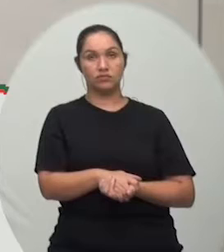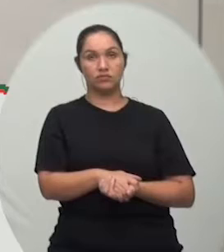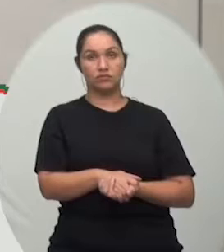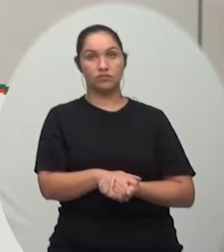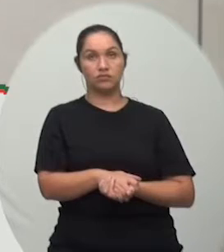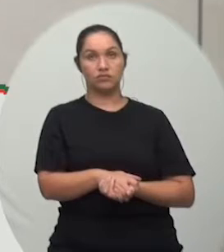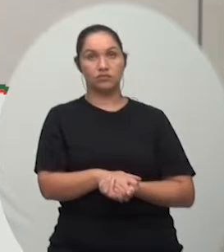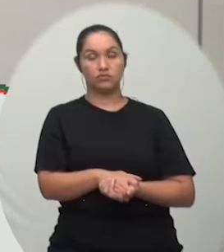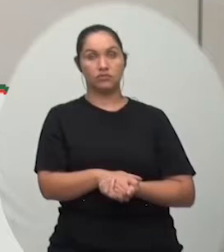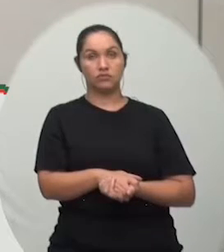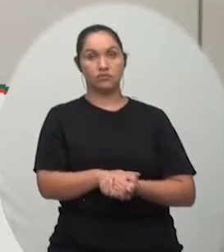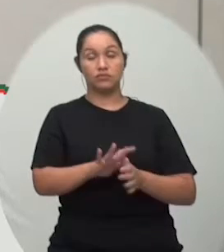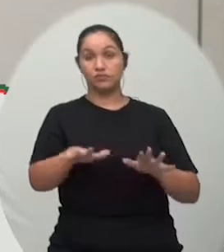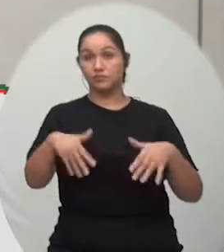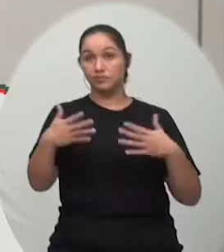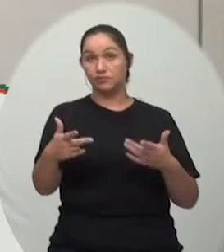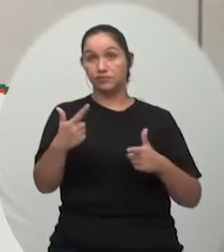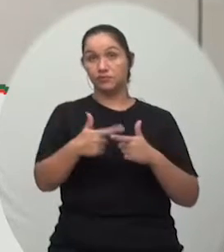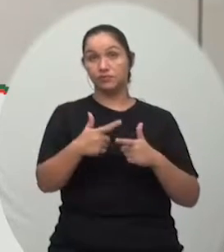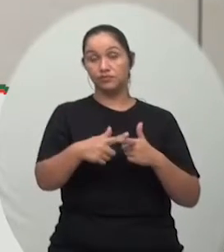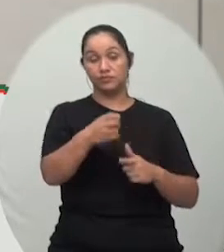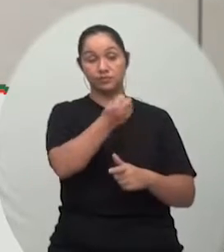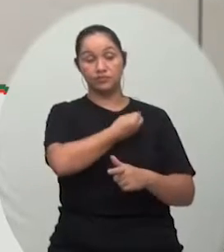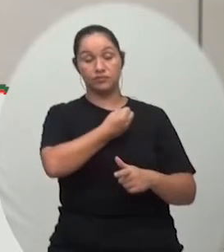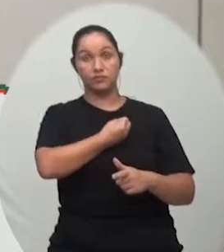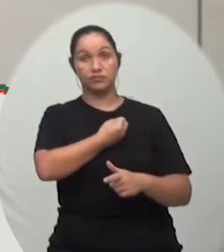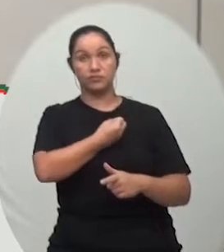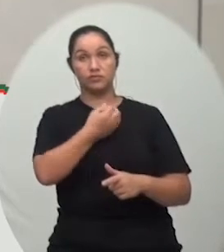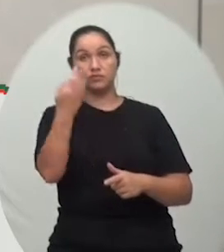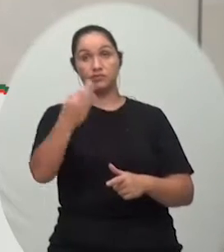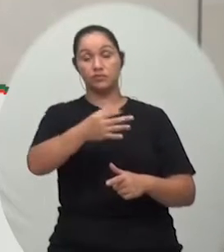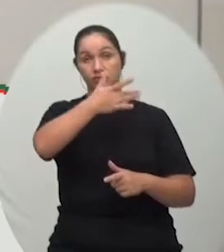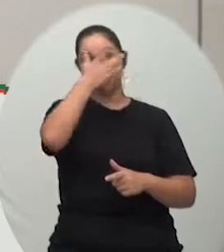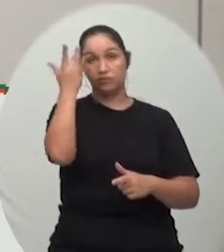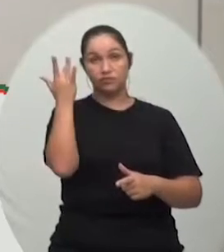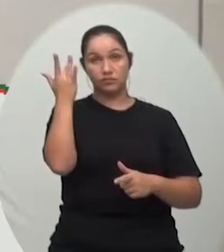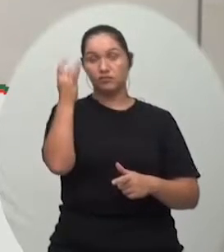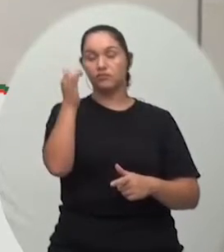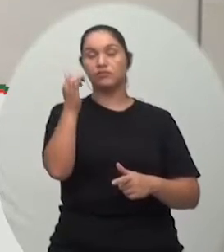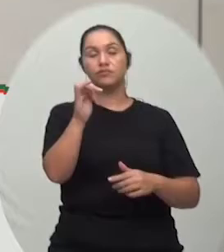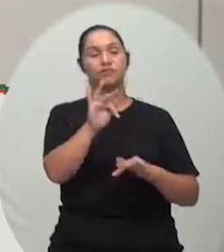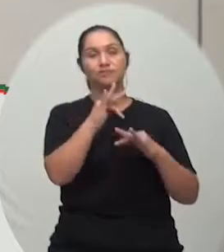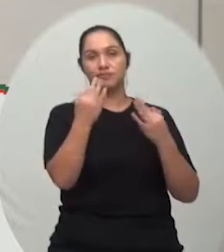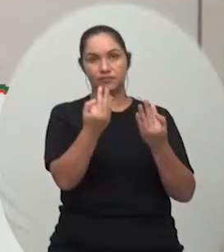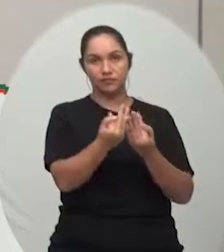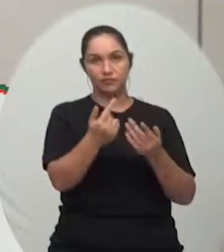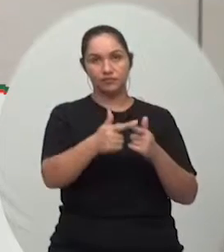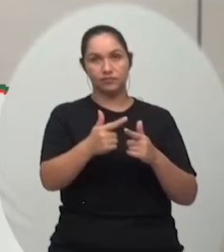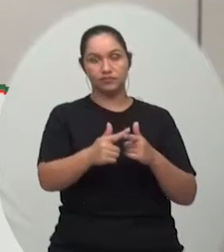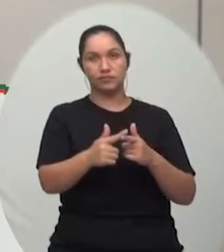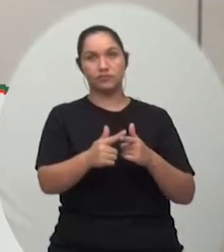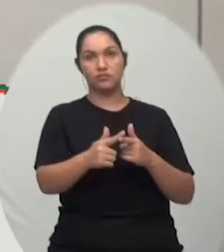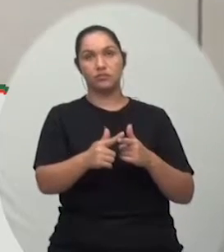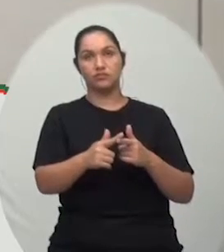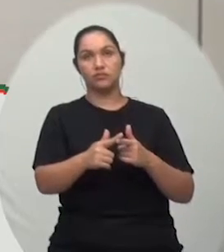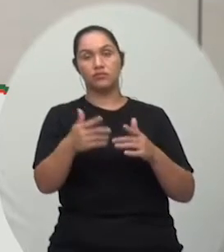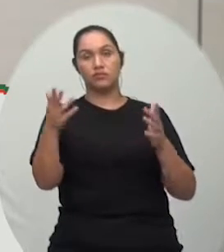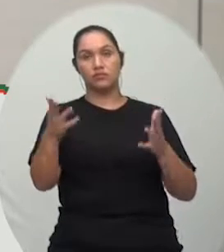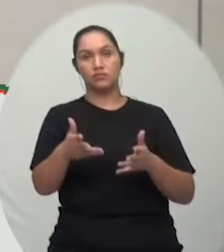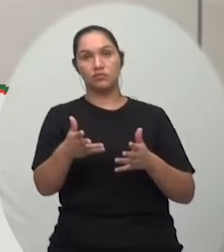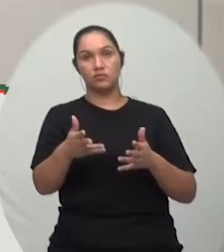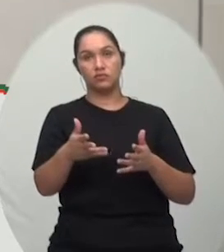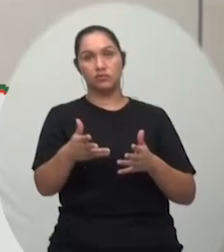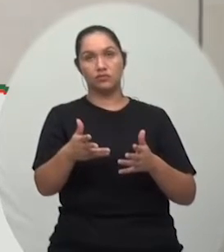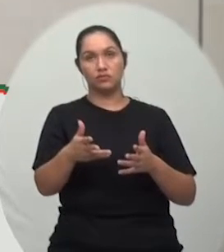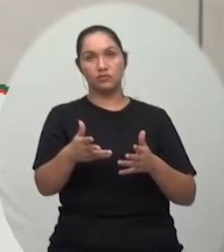programa, certo? Então, por isso que existe esse limitador, porque a maioria das famílias que recebe o Bolsa Família hoje já recebe